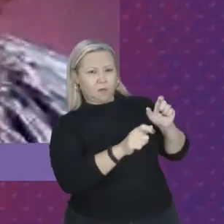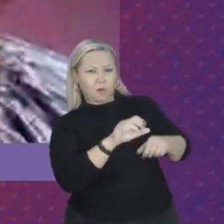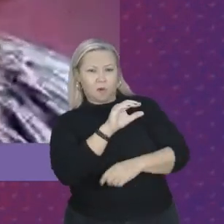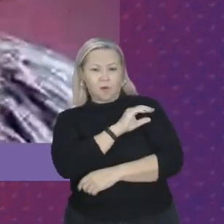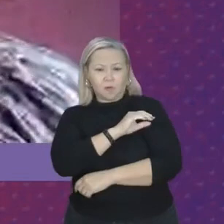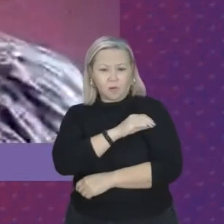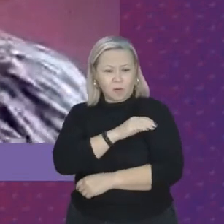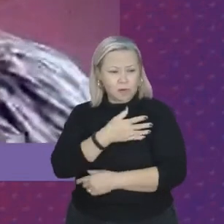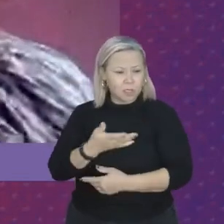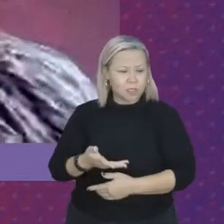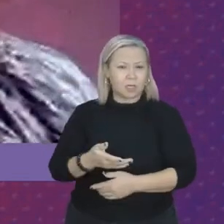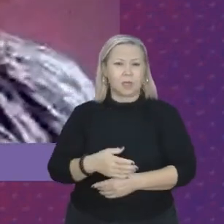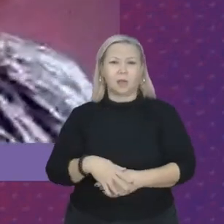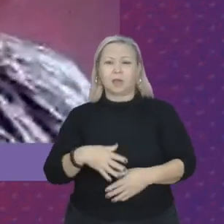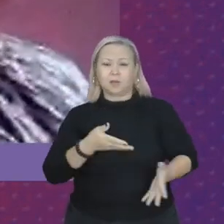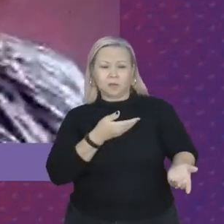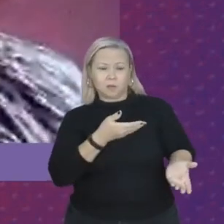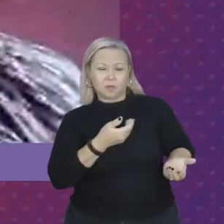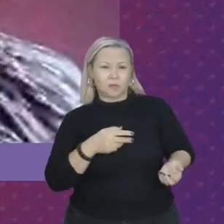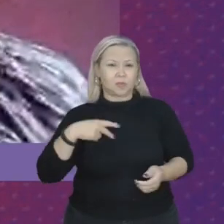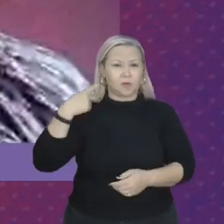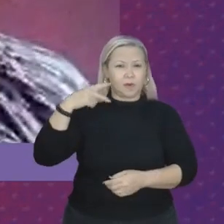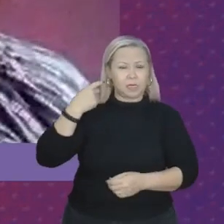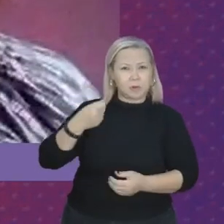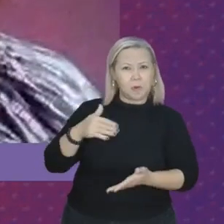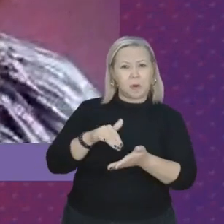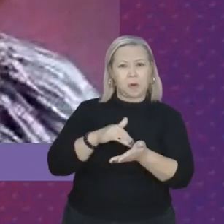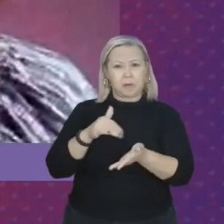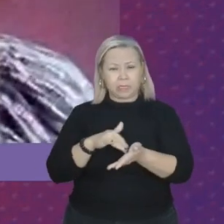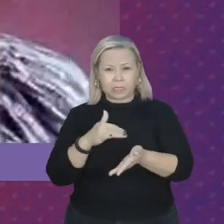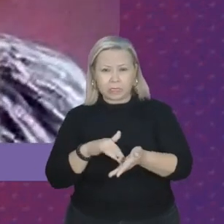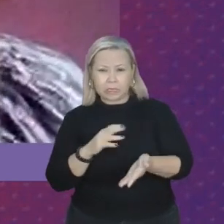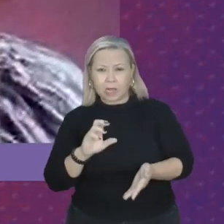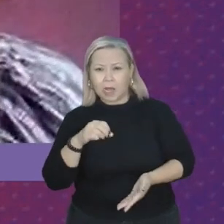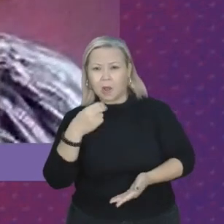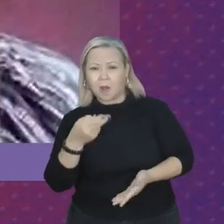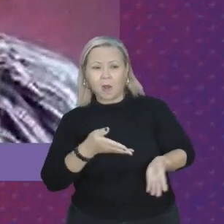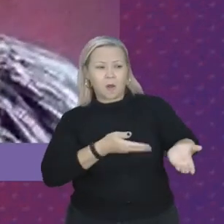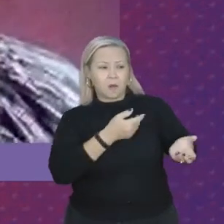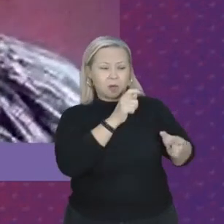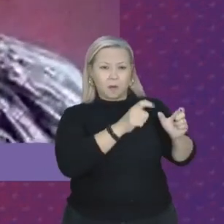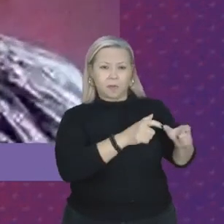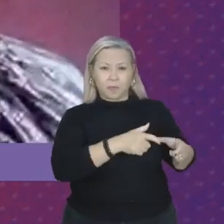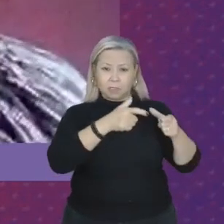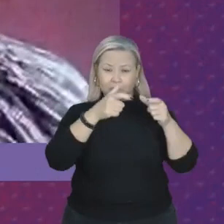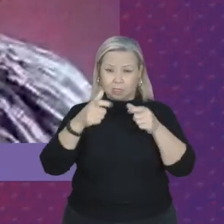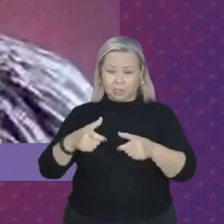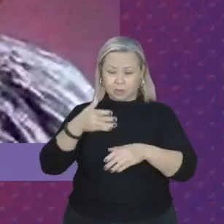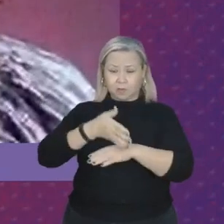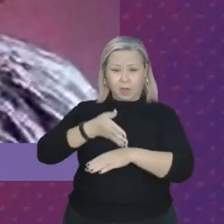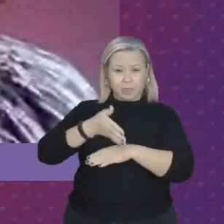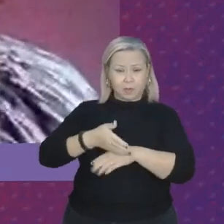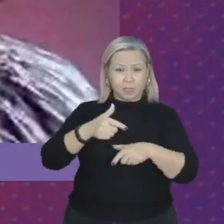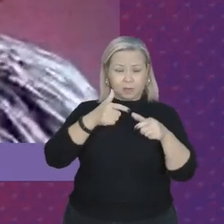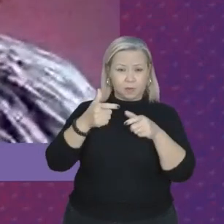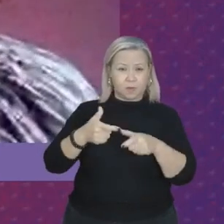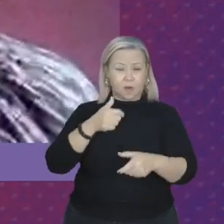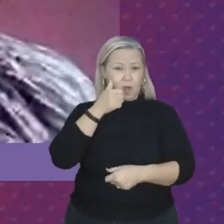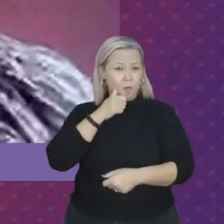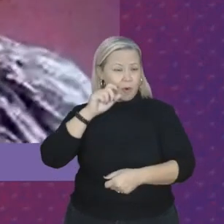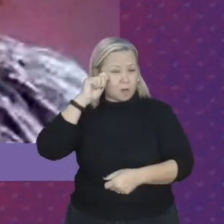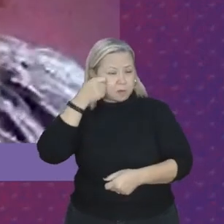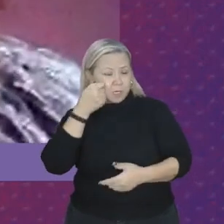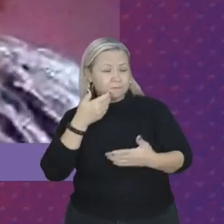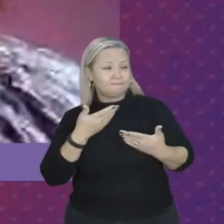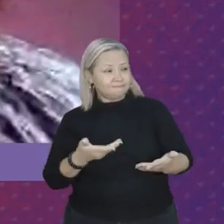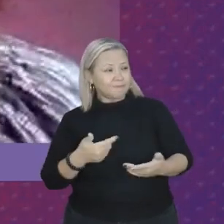um jovem vereador, vê um jovem sendo secretário, né, um jovem dentro desses espaços, uma mulher, um negro, a gente olha e fala assim, poxa,